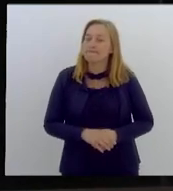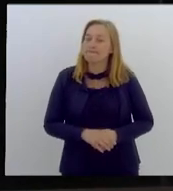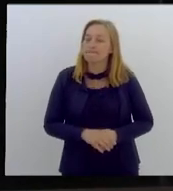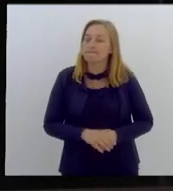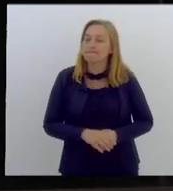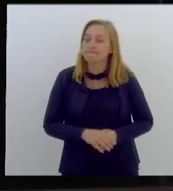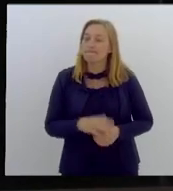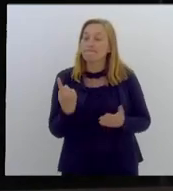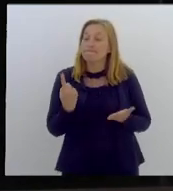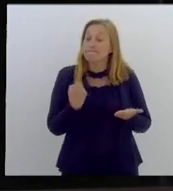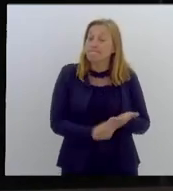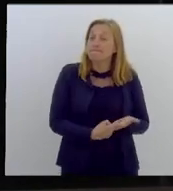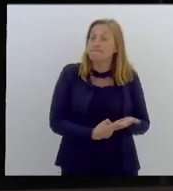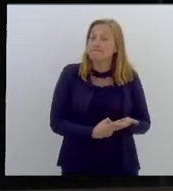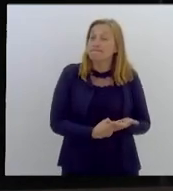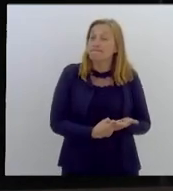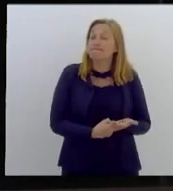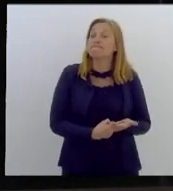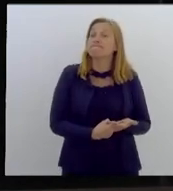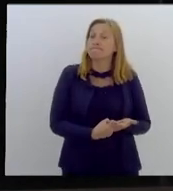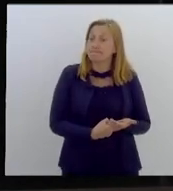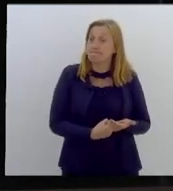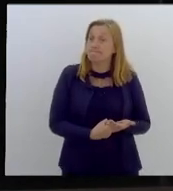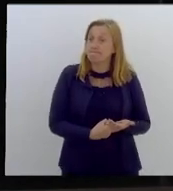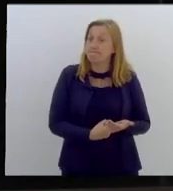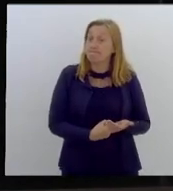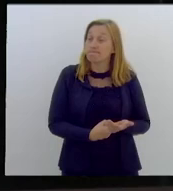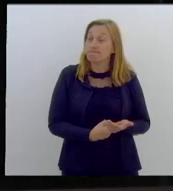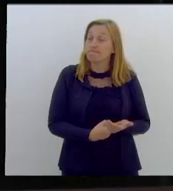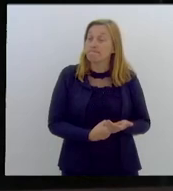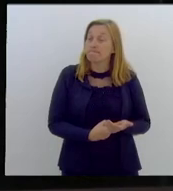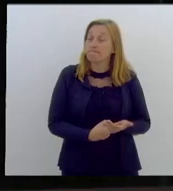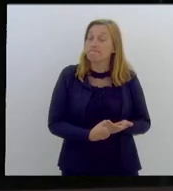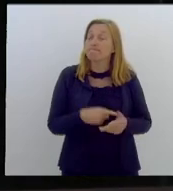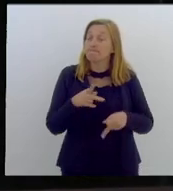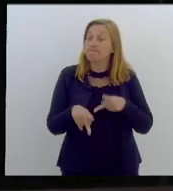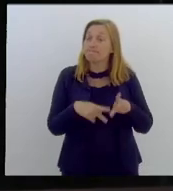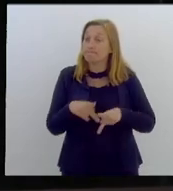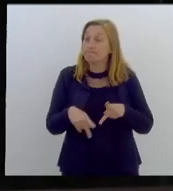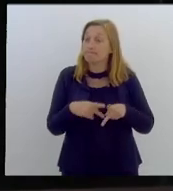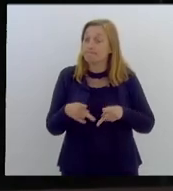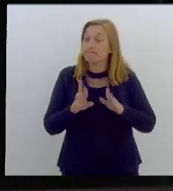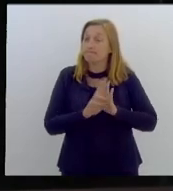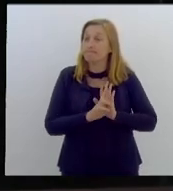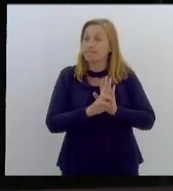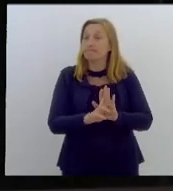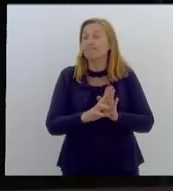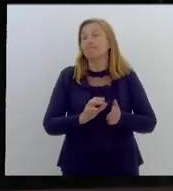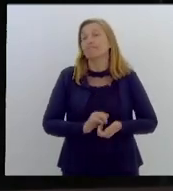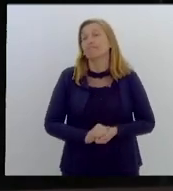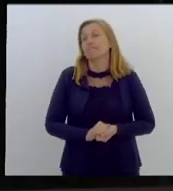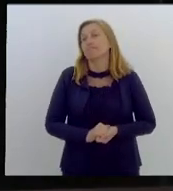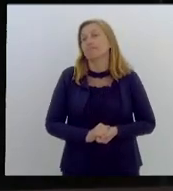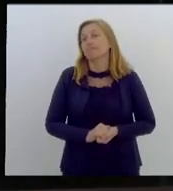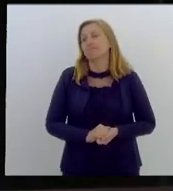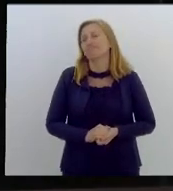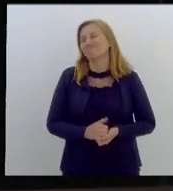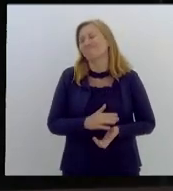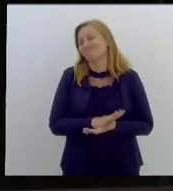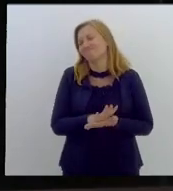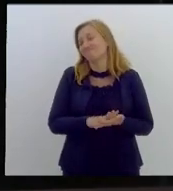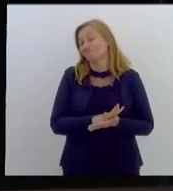o compromisso, né, assumido com a população de representar, e nada